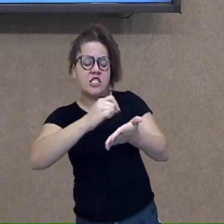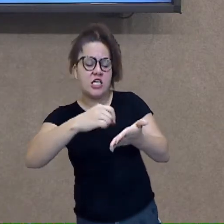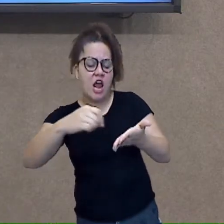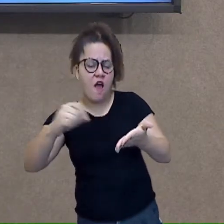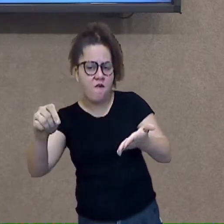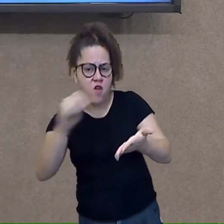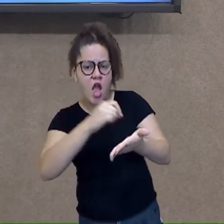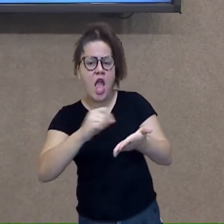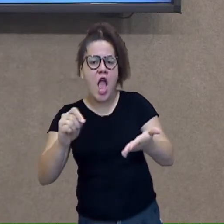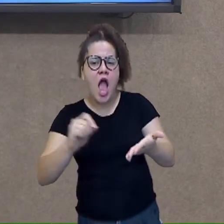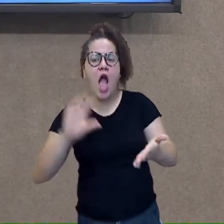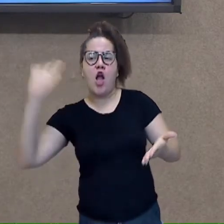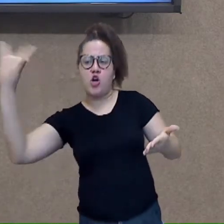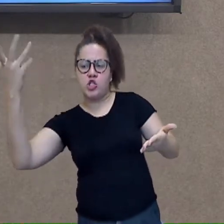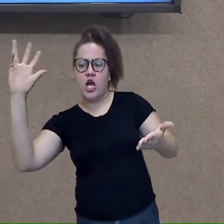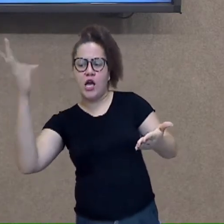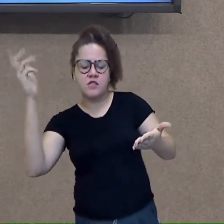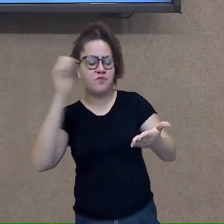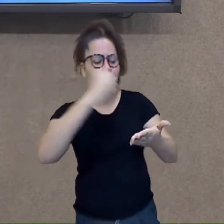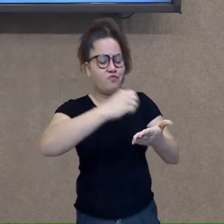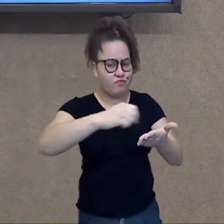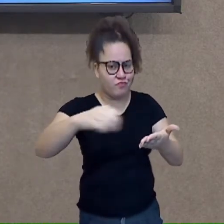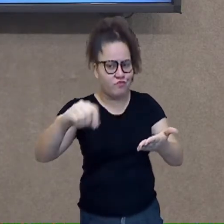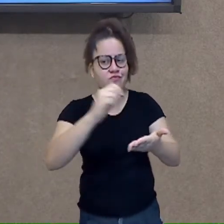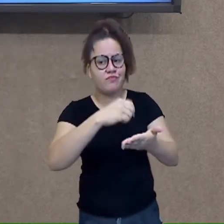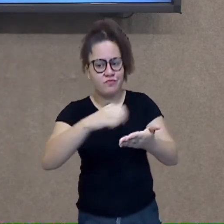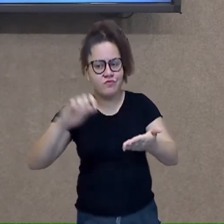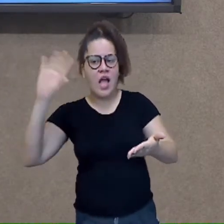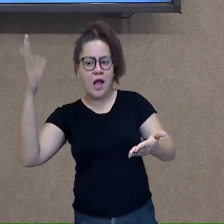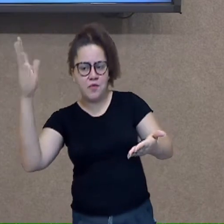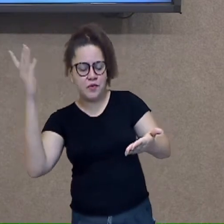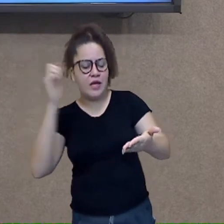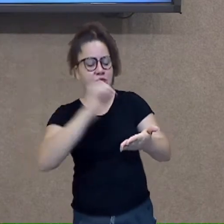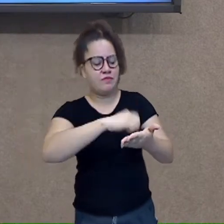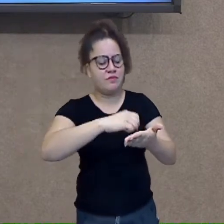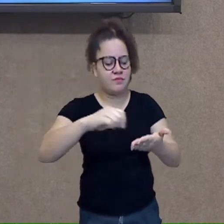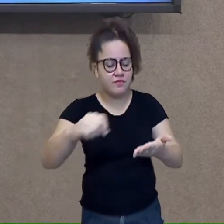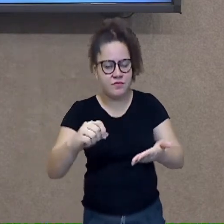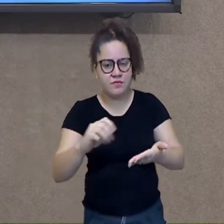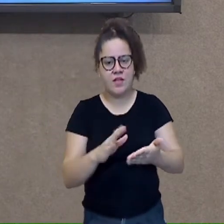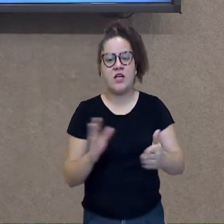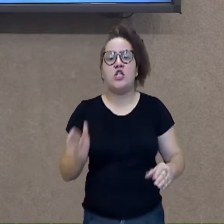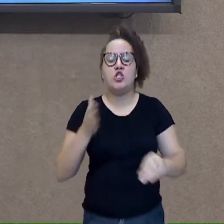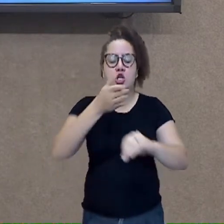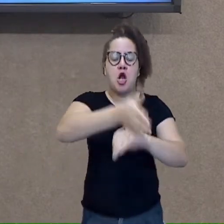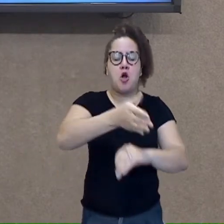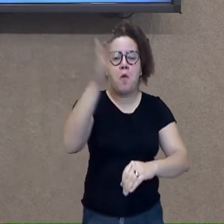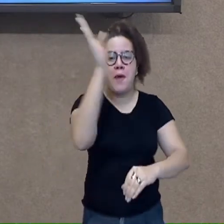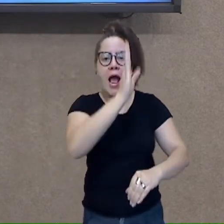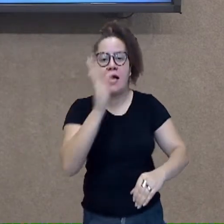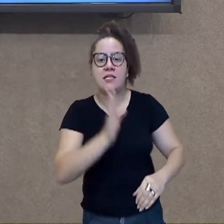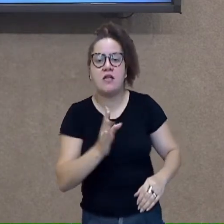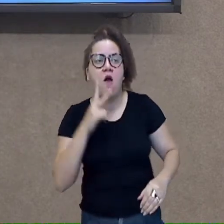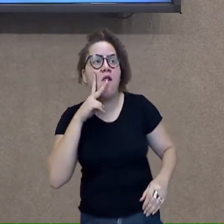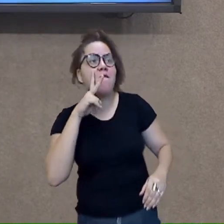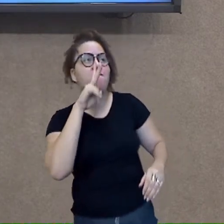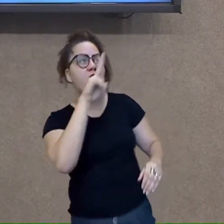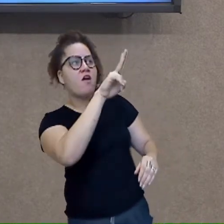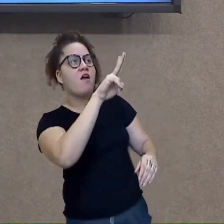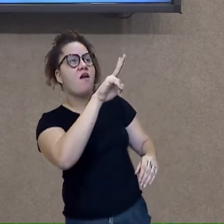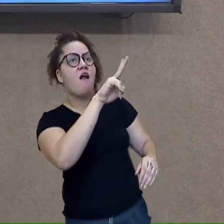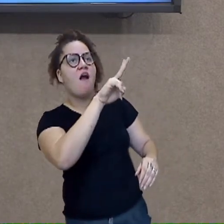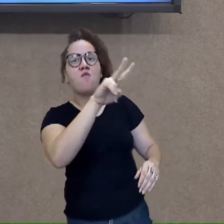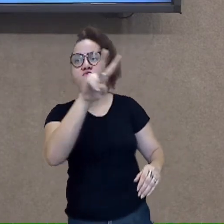Então, tudo aquilo que quando ele chegou aqui no Brasil, né, nossa terra que hoje chama Brasil, tudo aquilo que ele via, ele tinha que